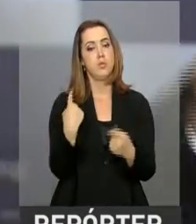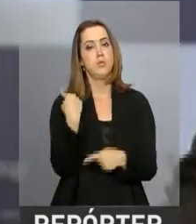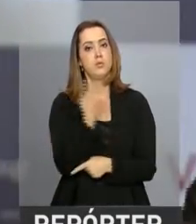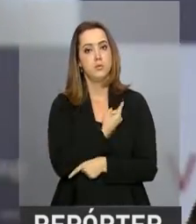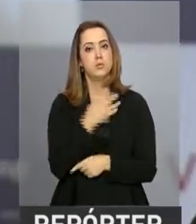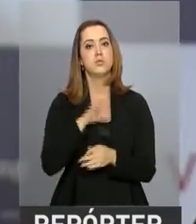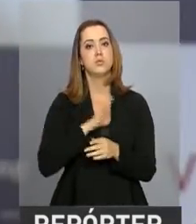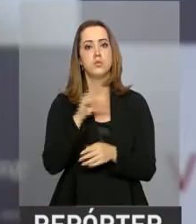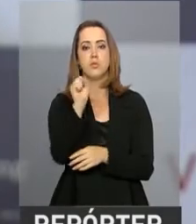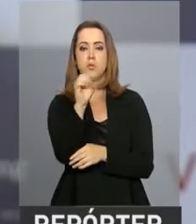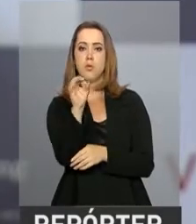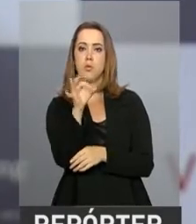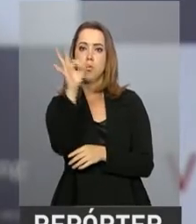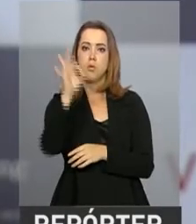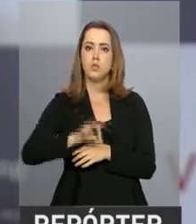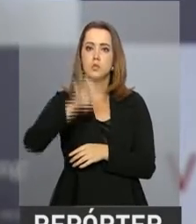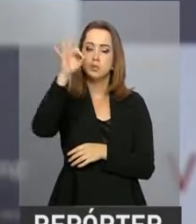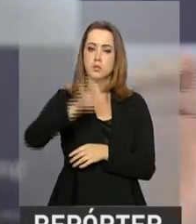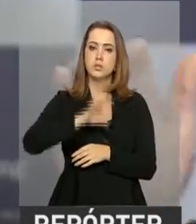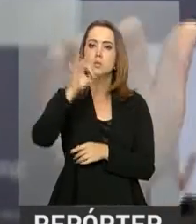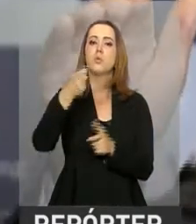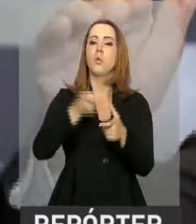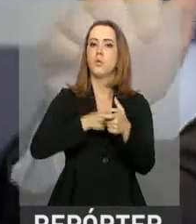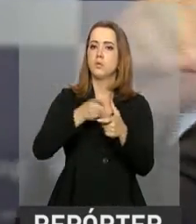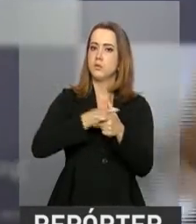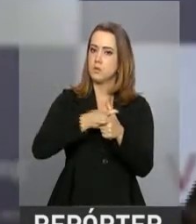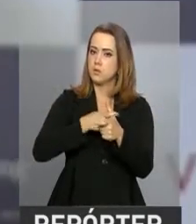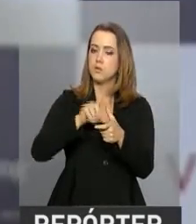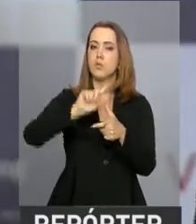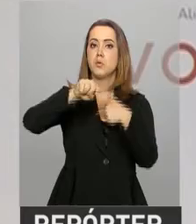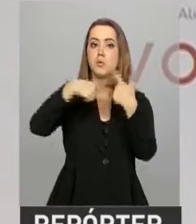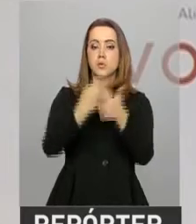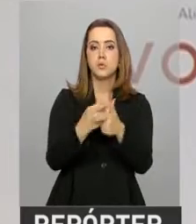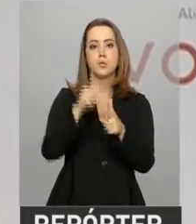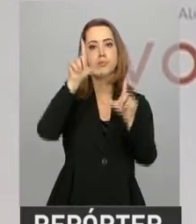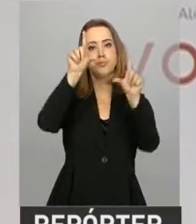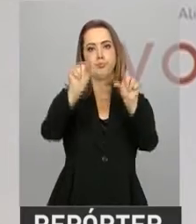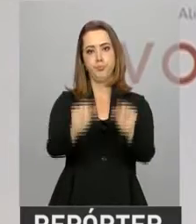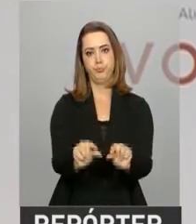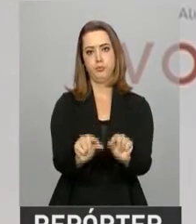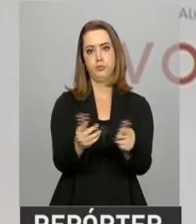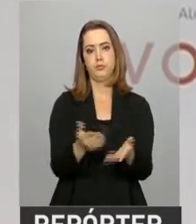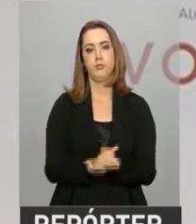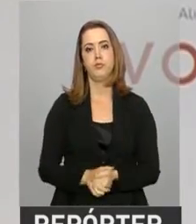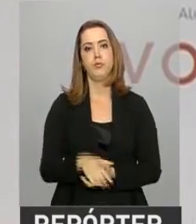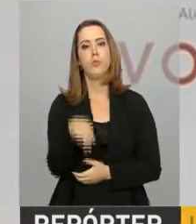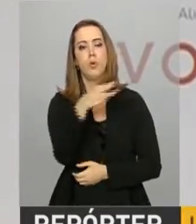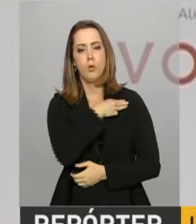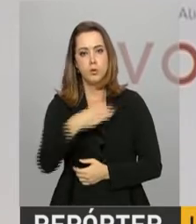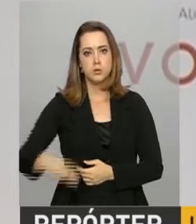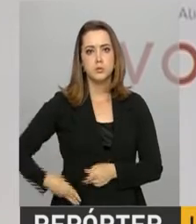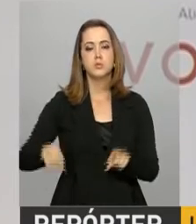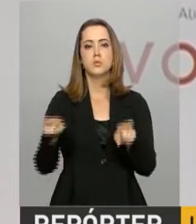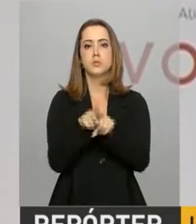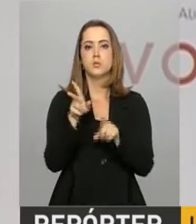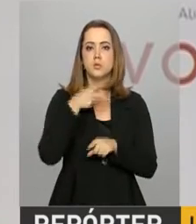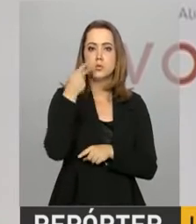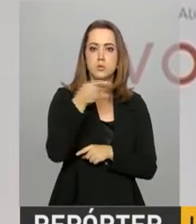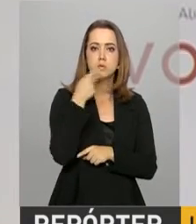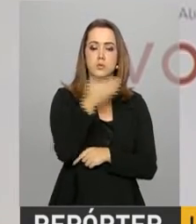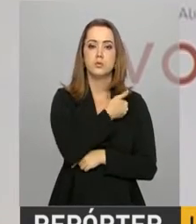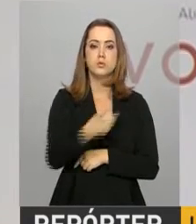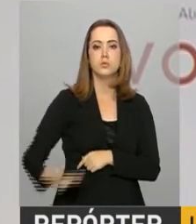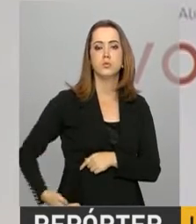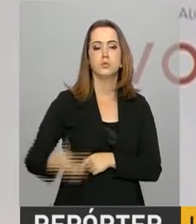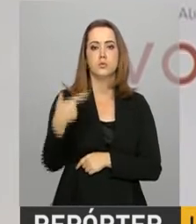chegar a 80% de comprometimento para depois começar a cair. O ministro Eliseu Padilha também disse que o governo não